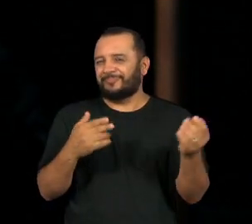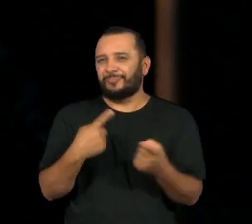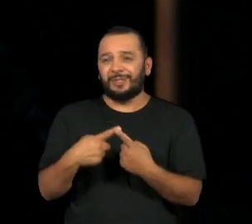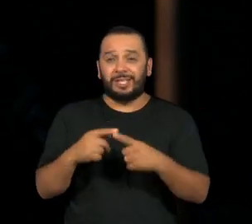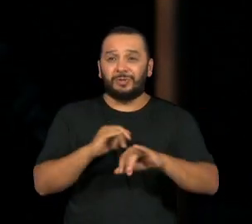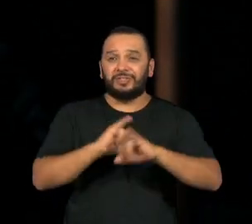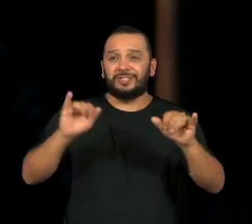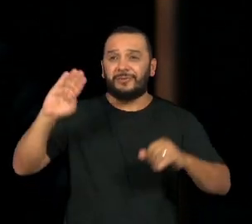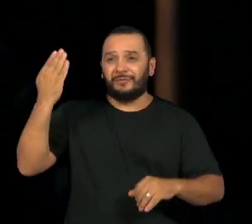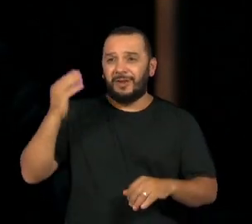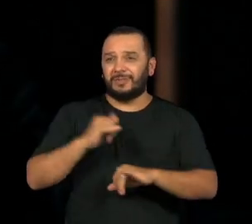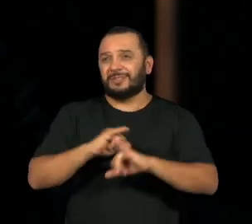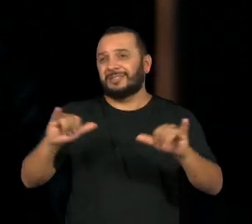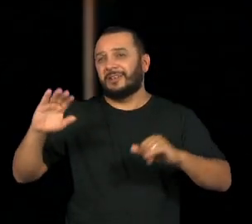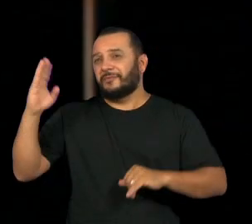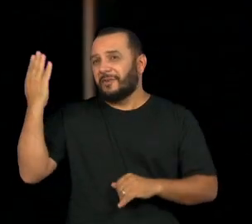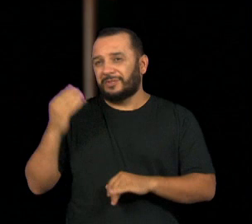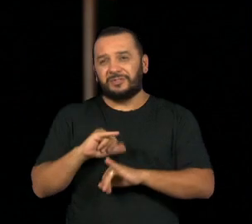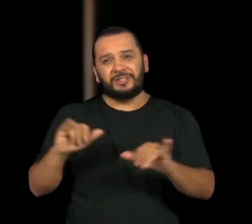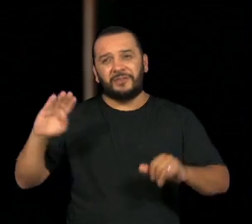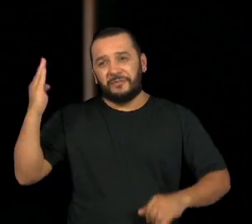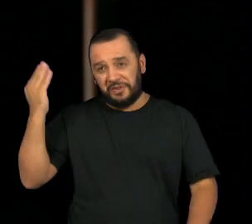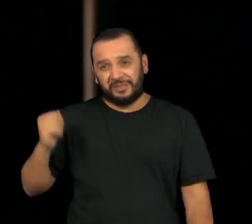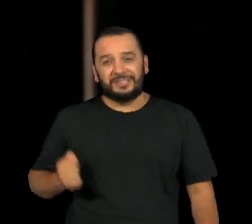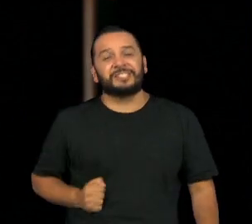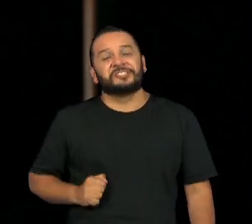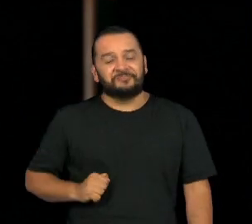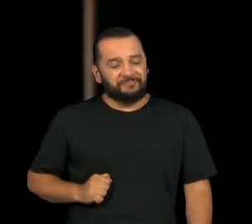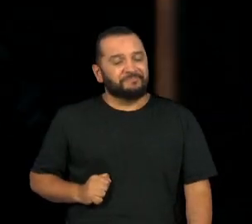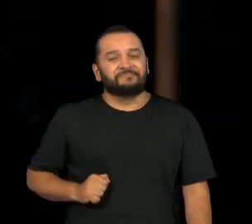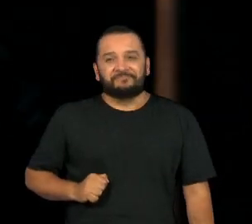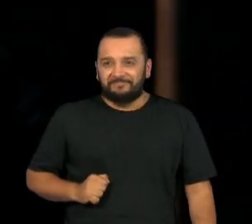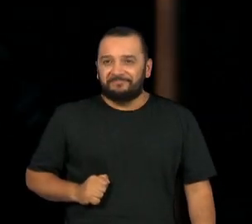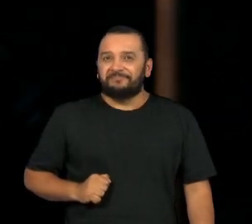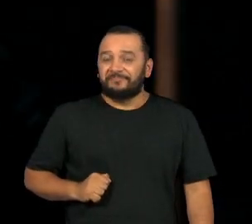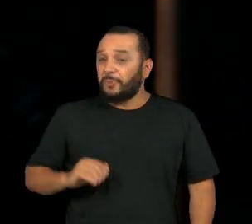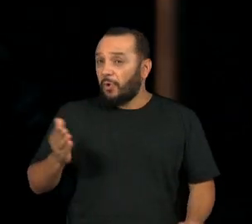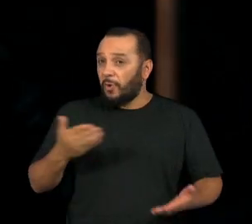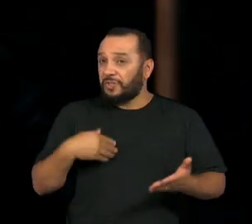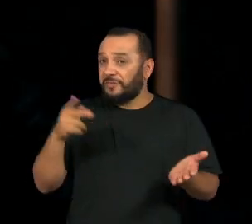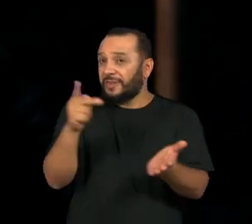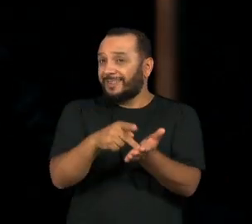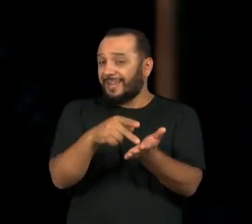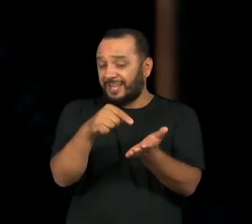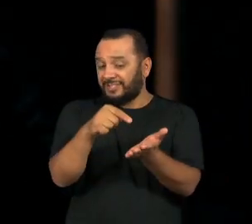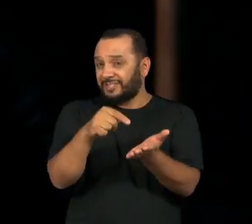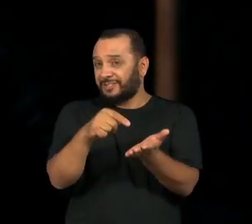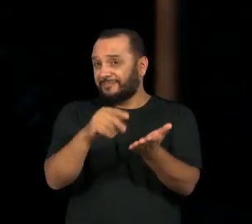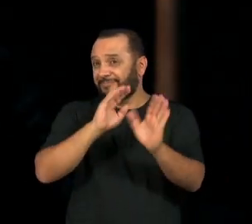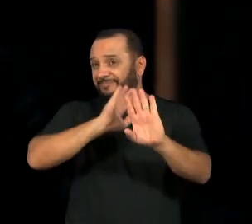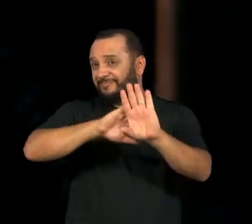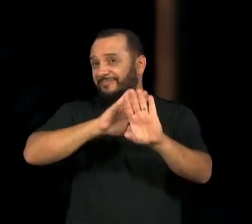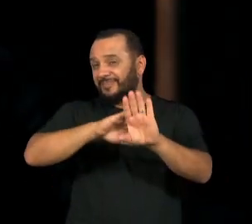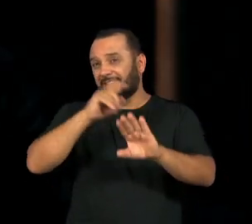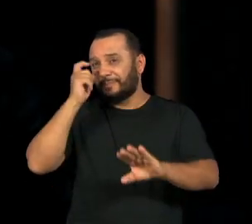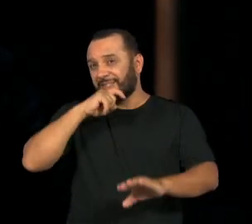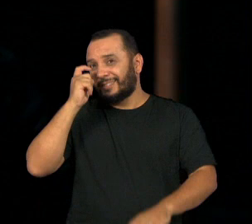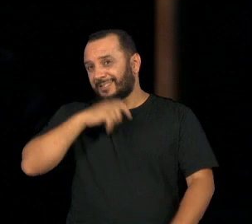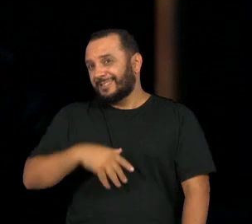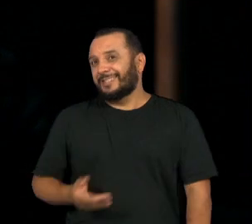e tudo é tão news, né? Hoje a verdade não é o fato, hoje a verdade é aquilo que me agrada. Então, se eu